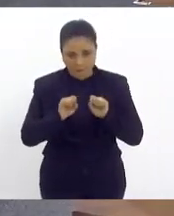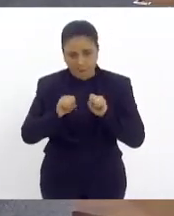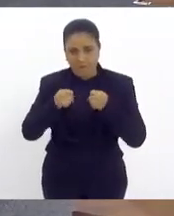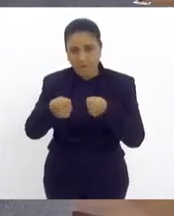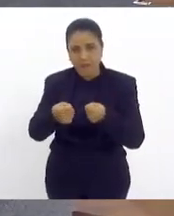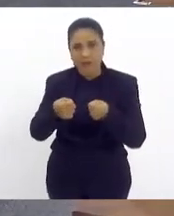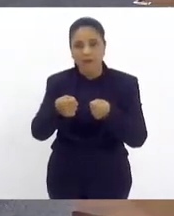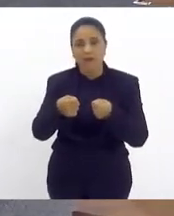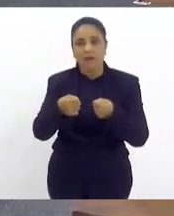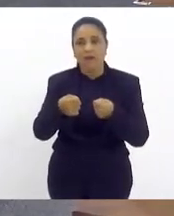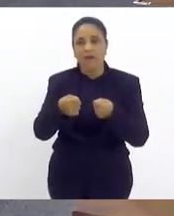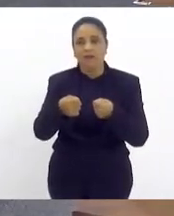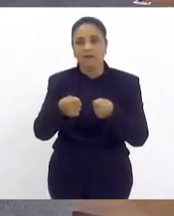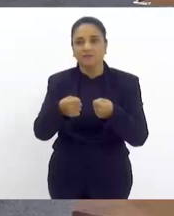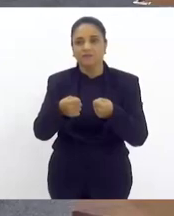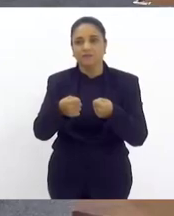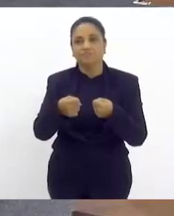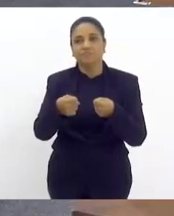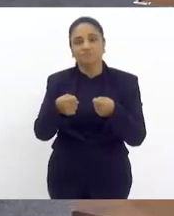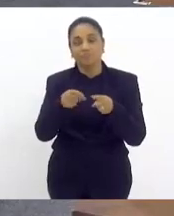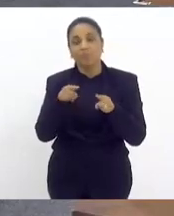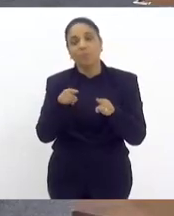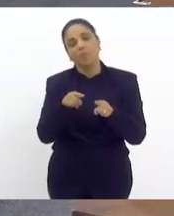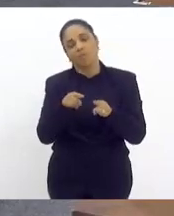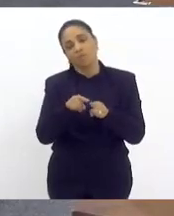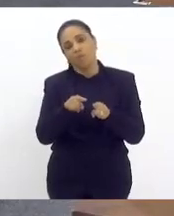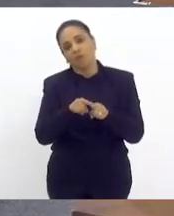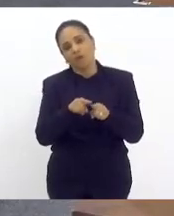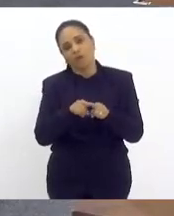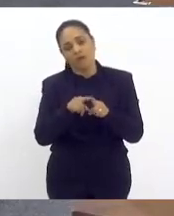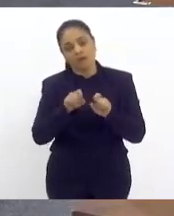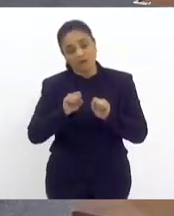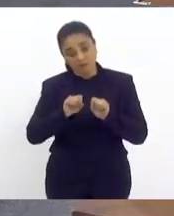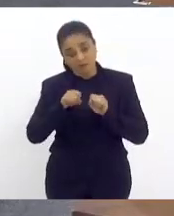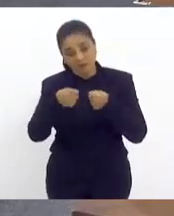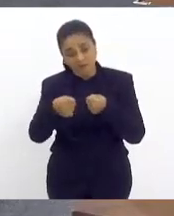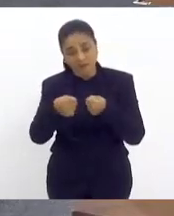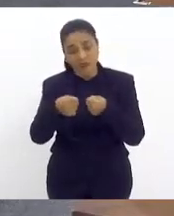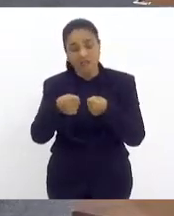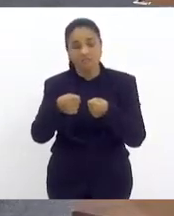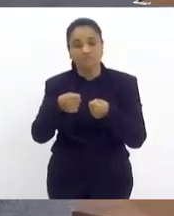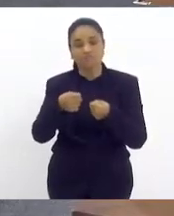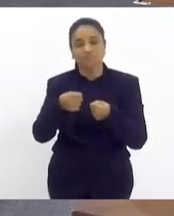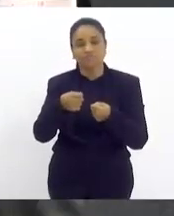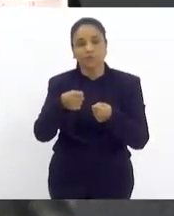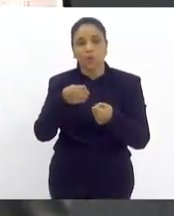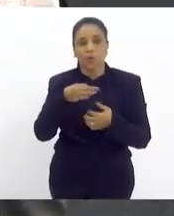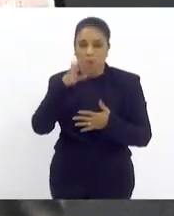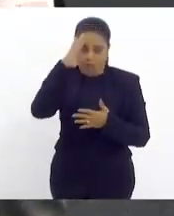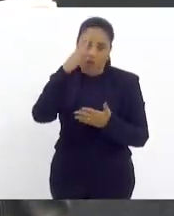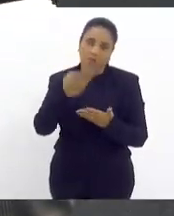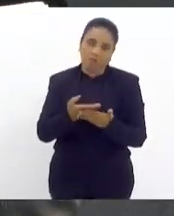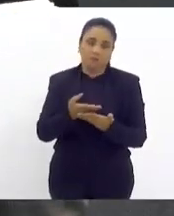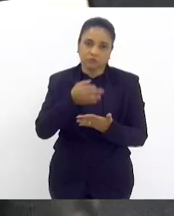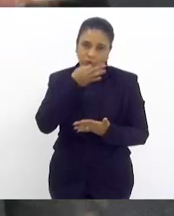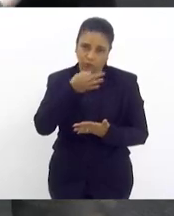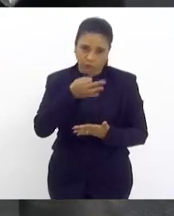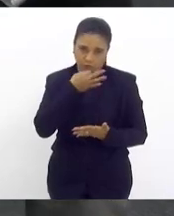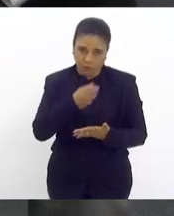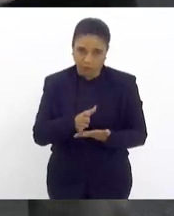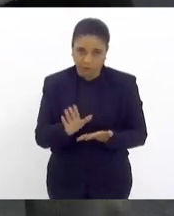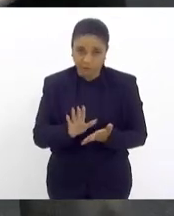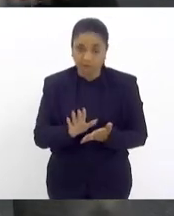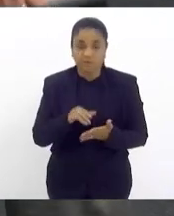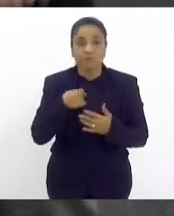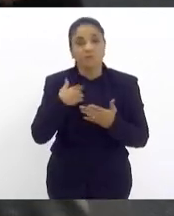entre o compatível e beligerante Claro na defesa dos seus princípios ideológicos muito bem o que o que é